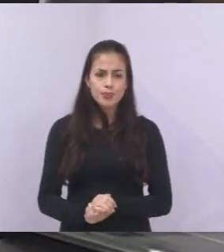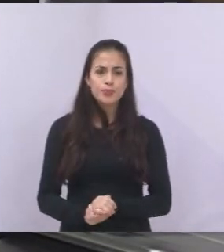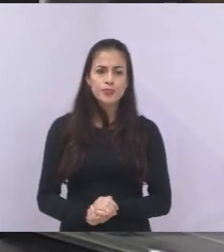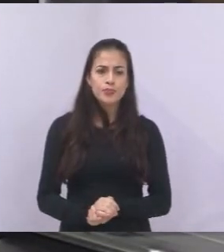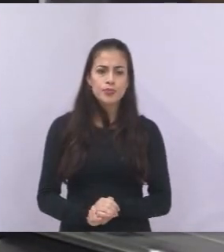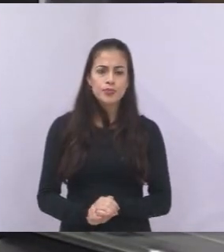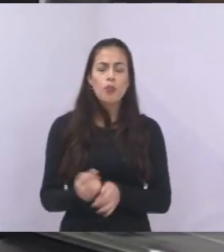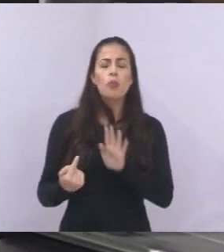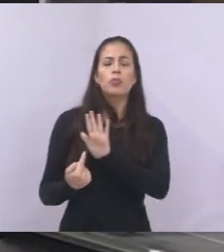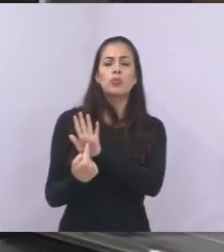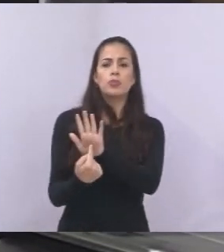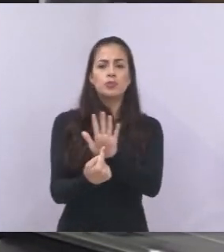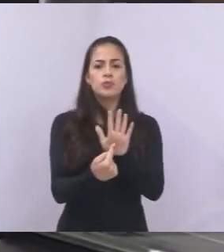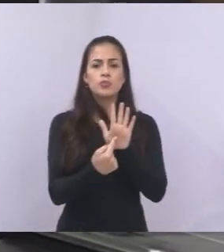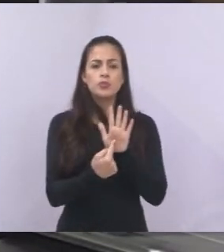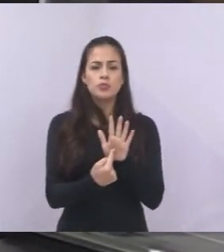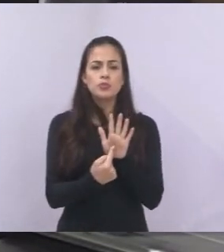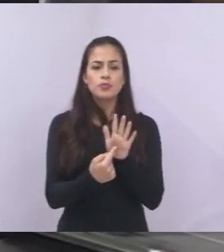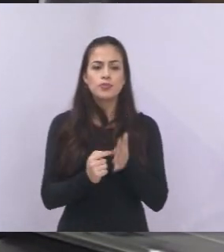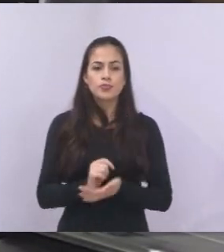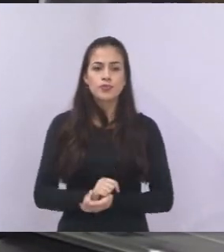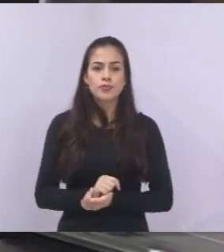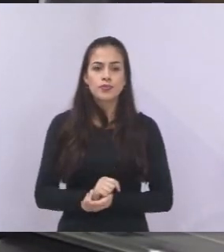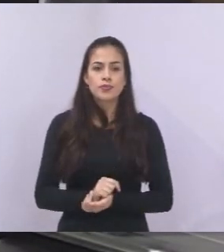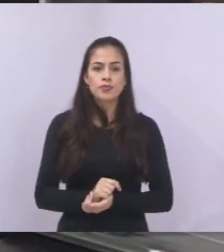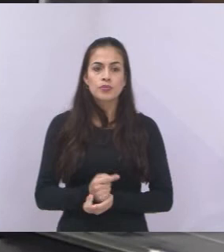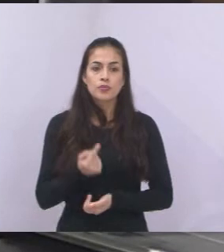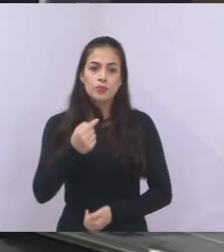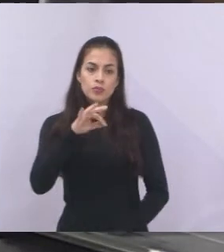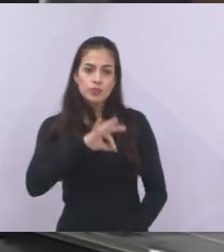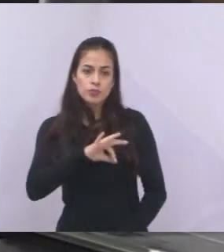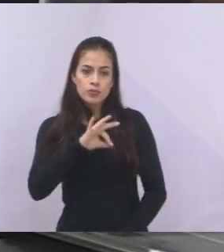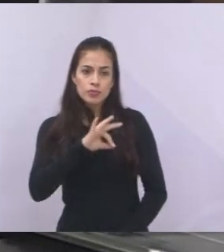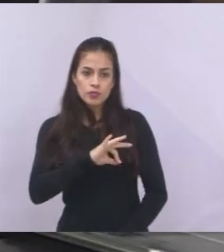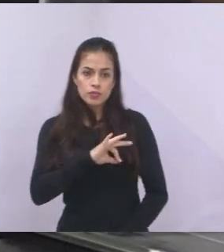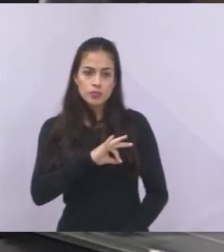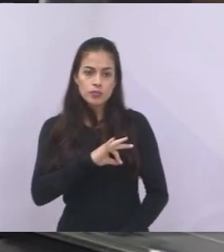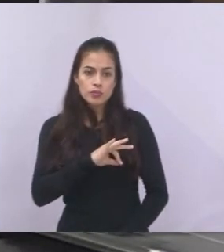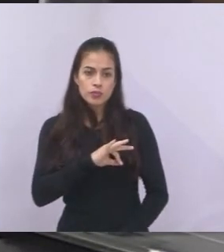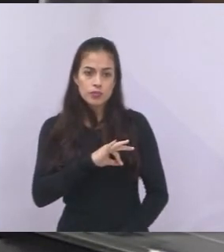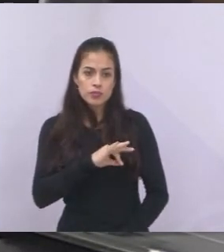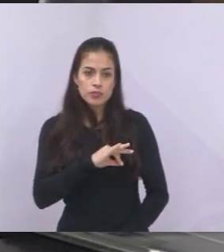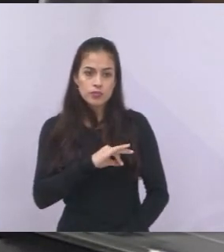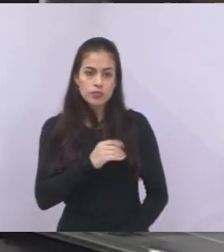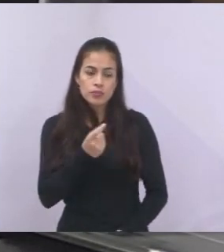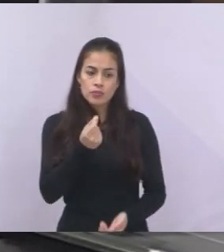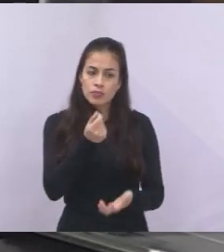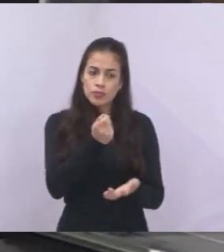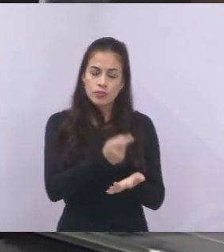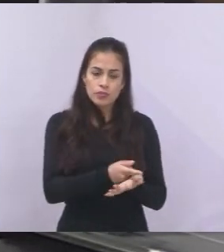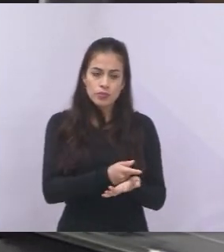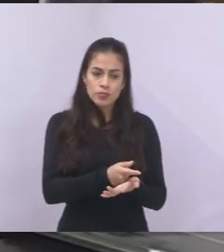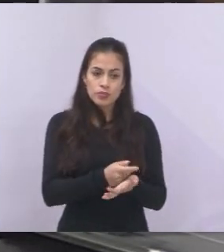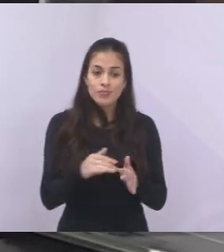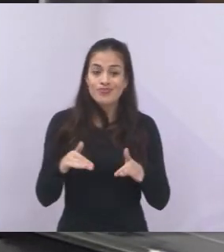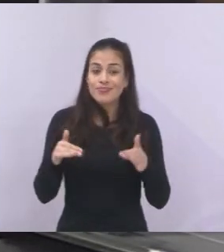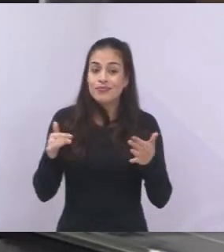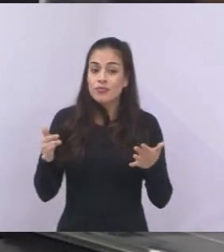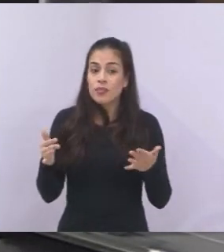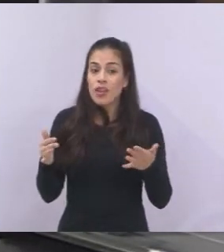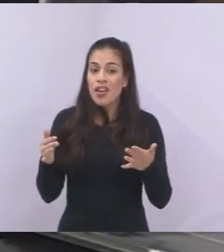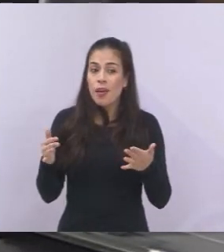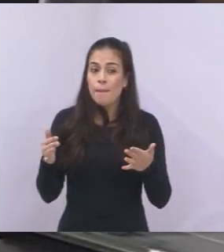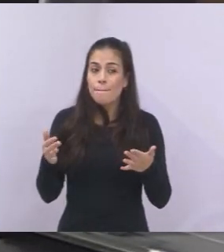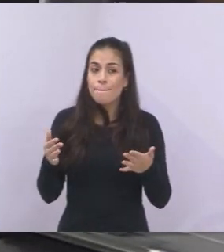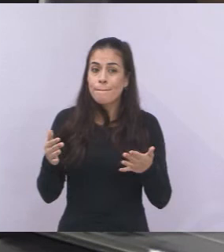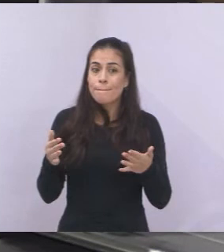apresentado, a partir de um salário, essa contribuição, e para colocar que a maioria